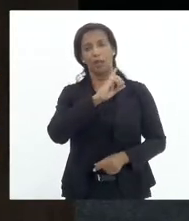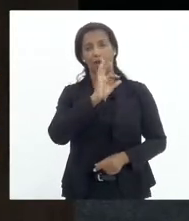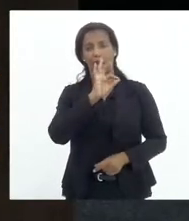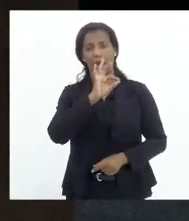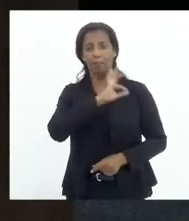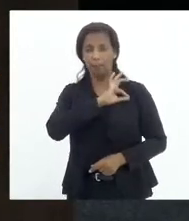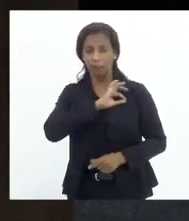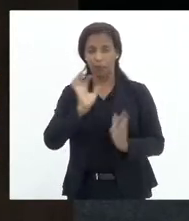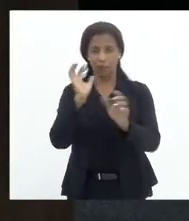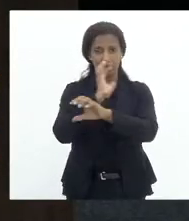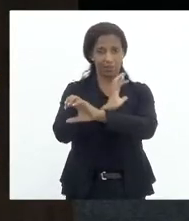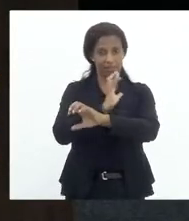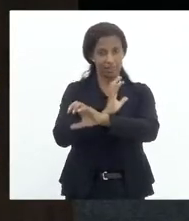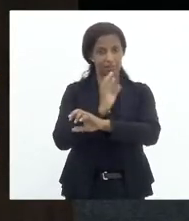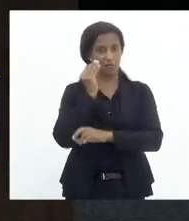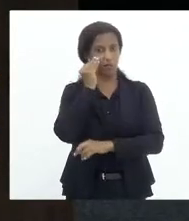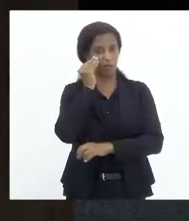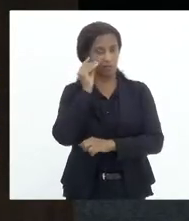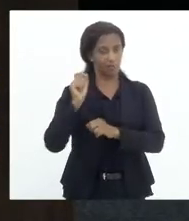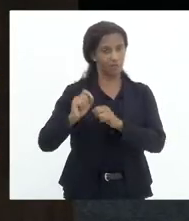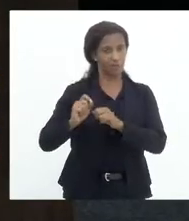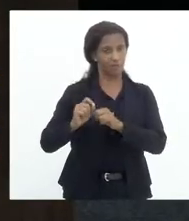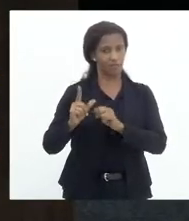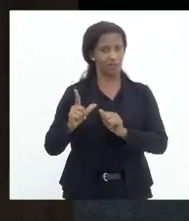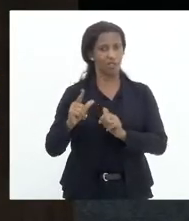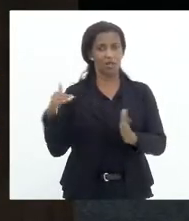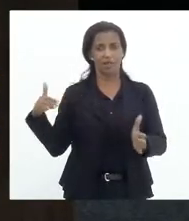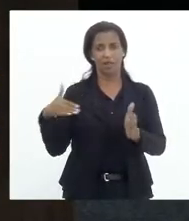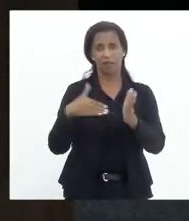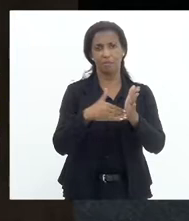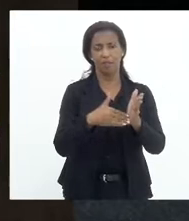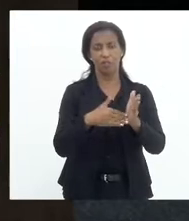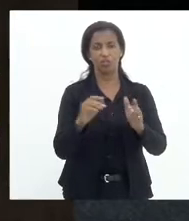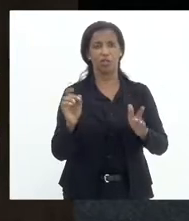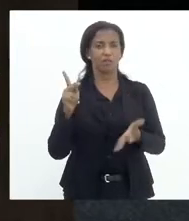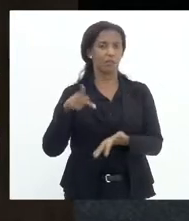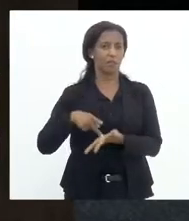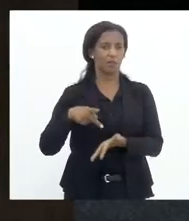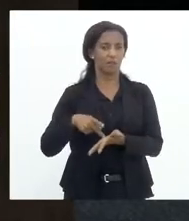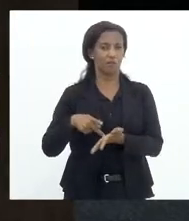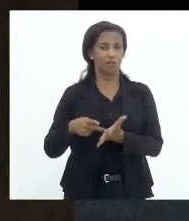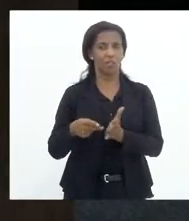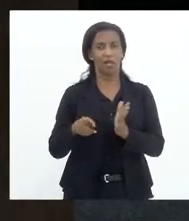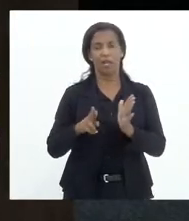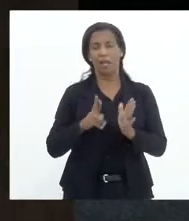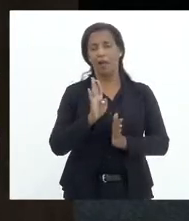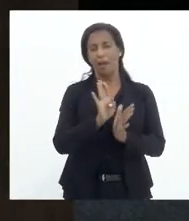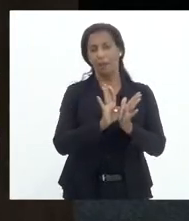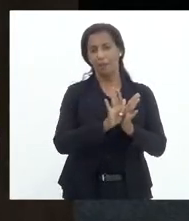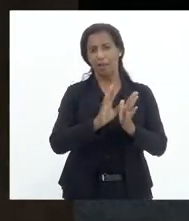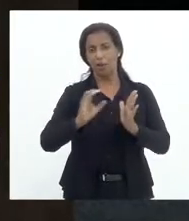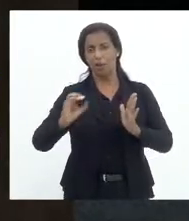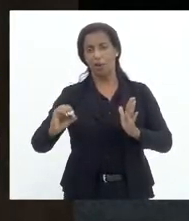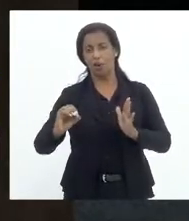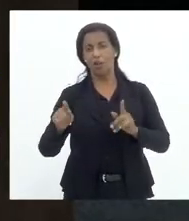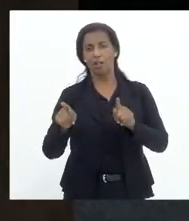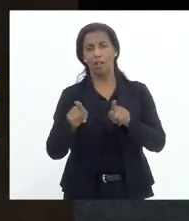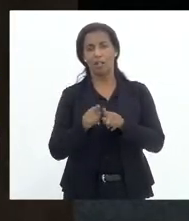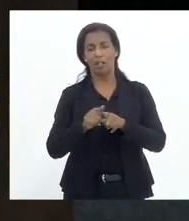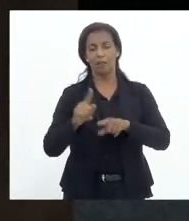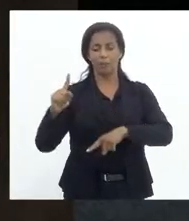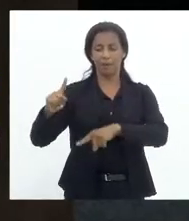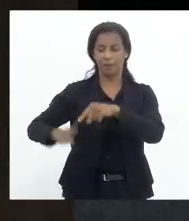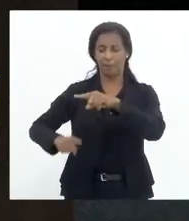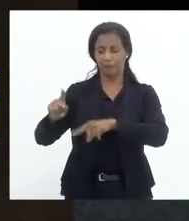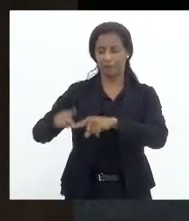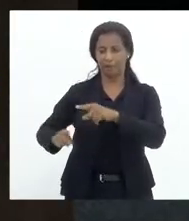feito tem tentado fazer se limita na verdade há registros de ocorrência e apreensão